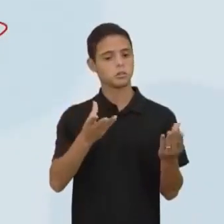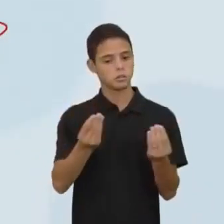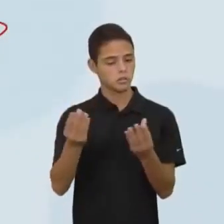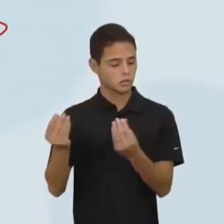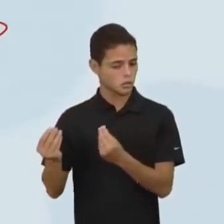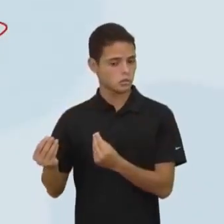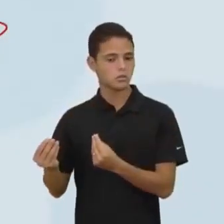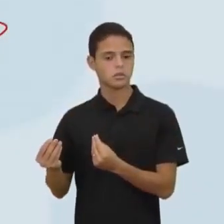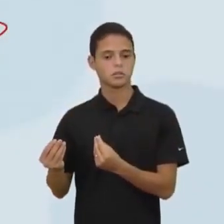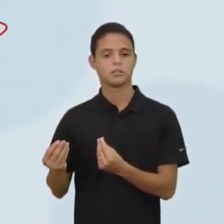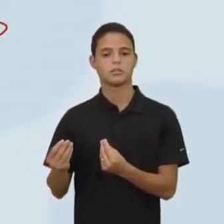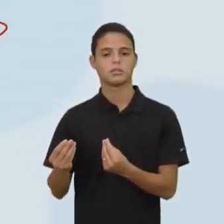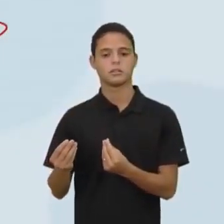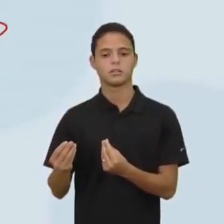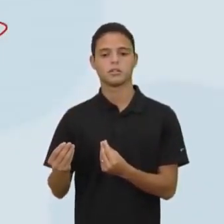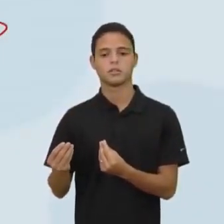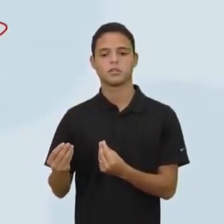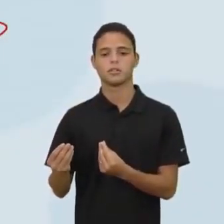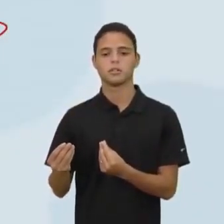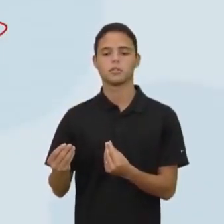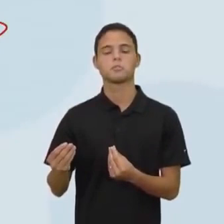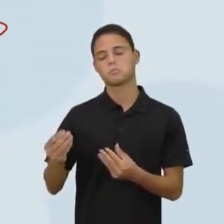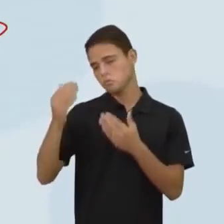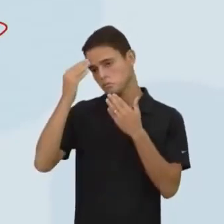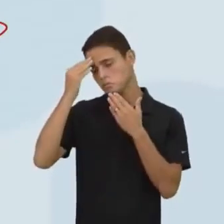obrigado, é merci beaucoup.